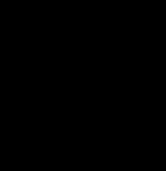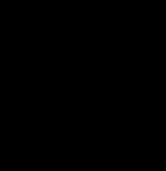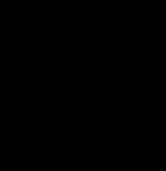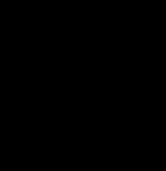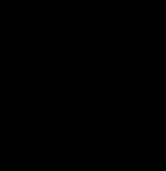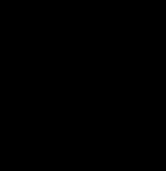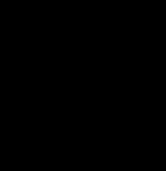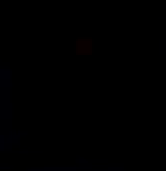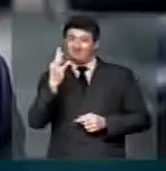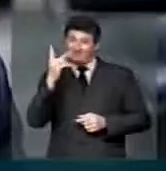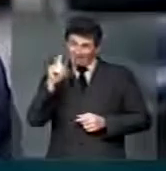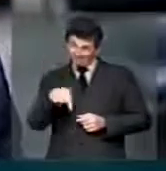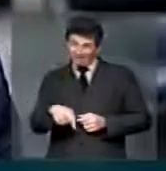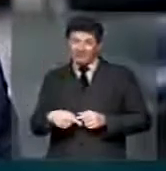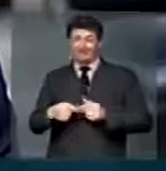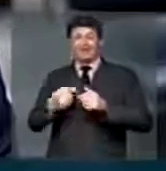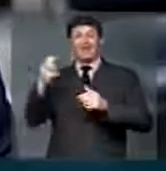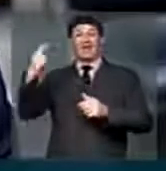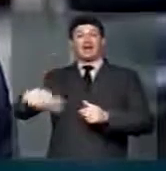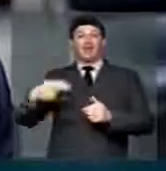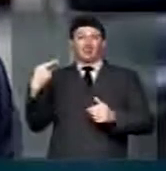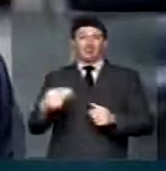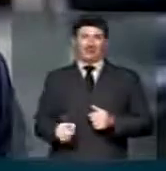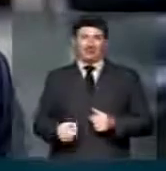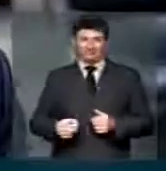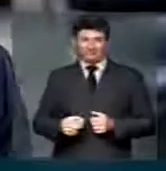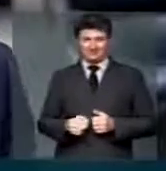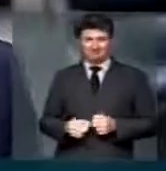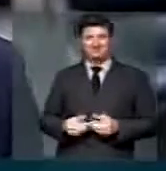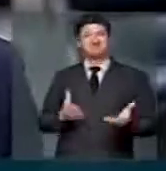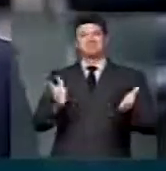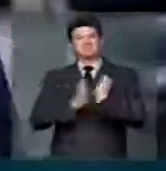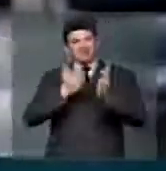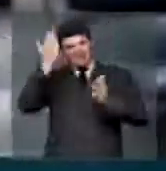Lamentavelmente, a desaprovação do povo brasileiro a este governo. Parabéns, Vossa Excelência.